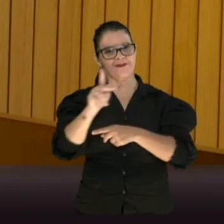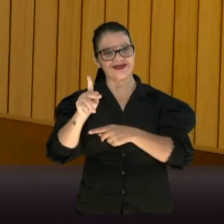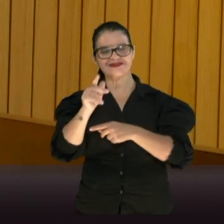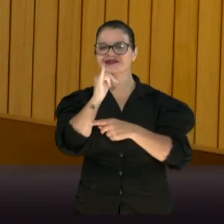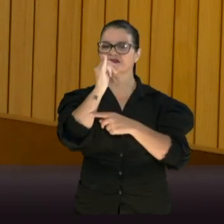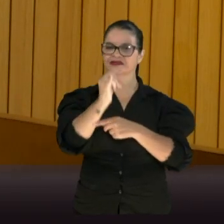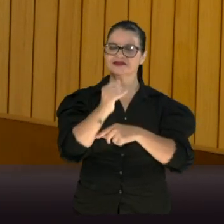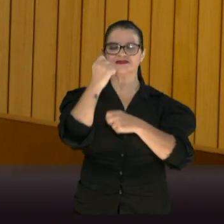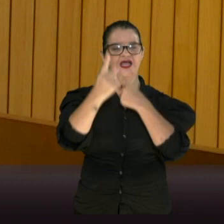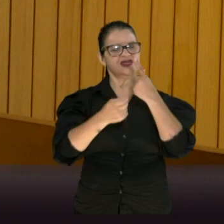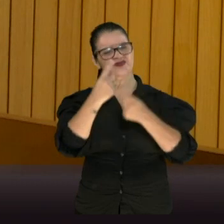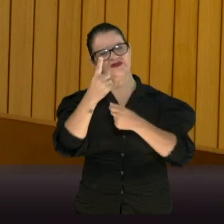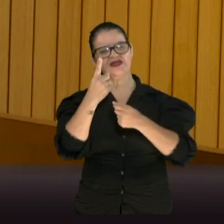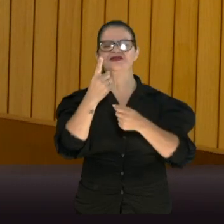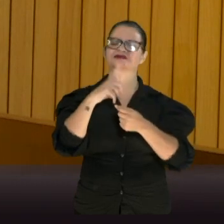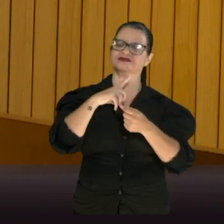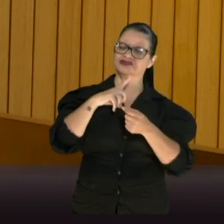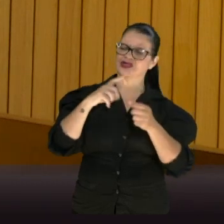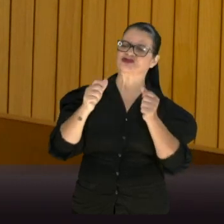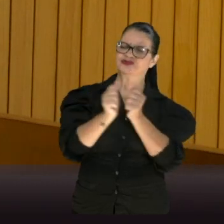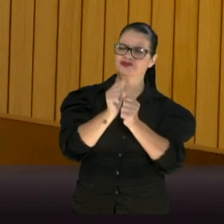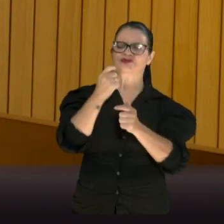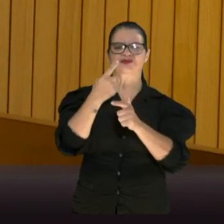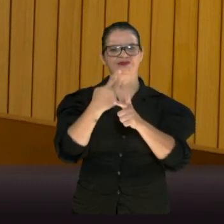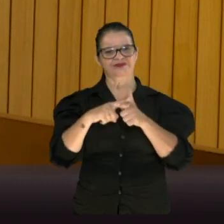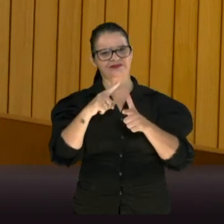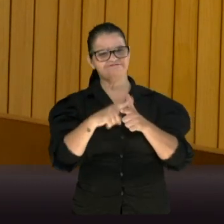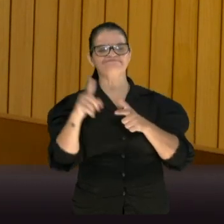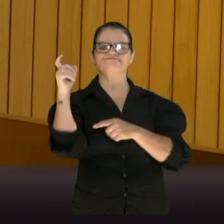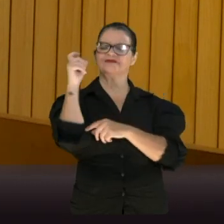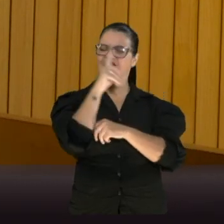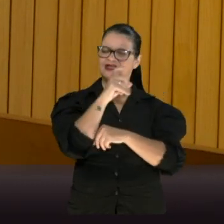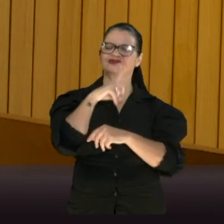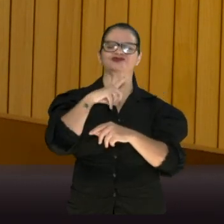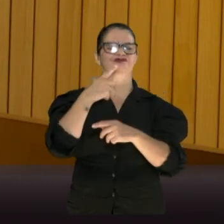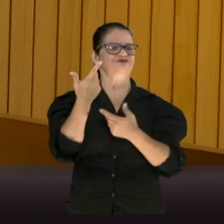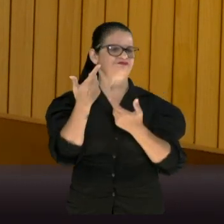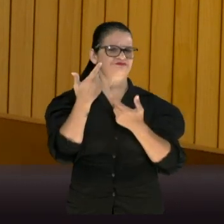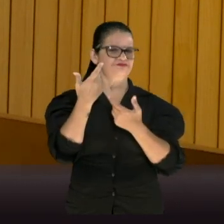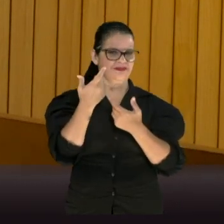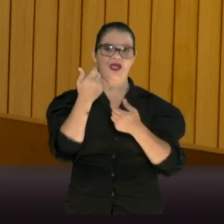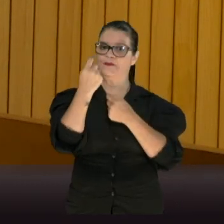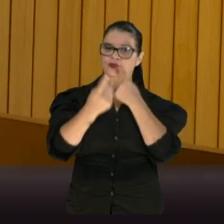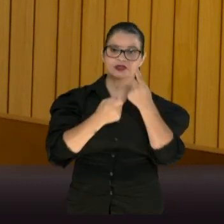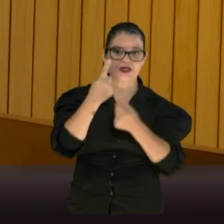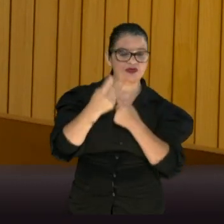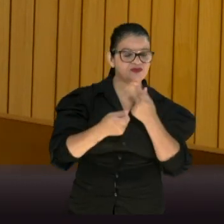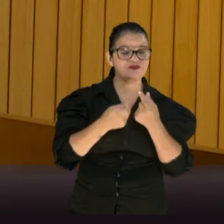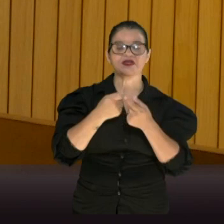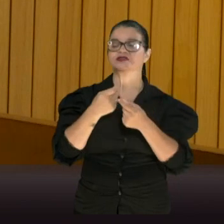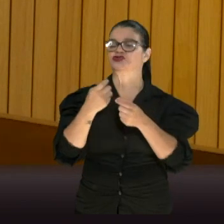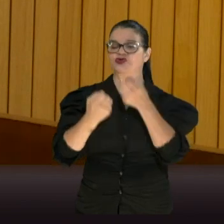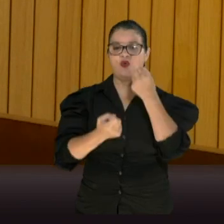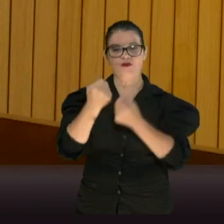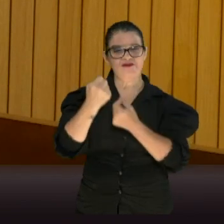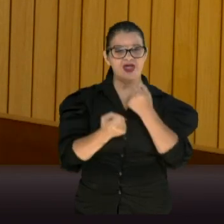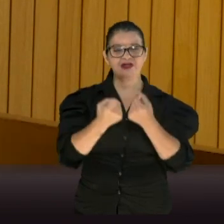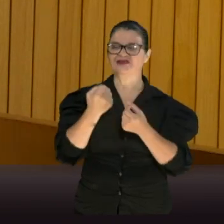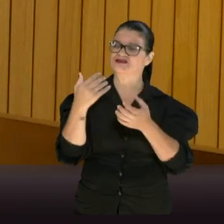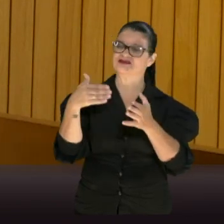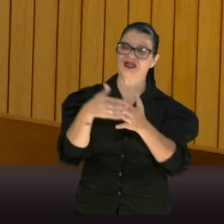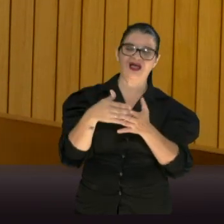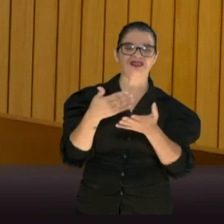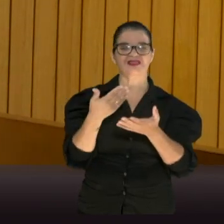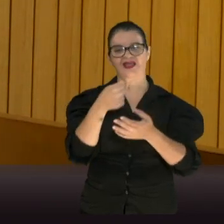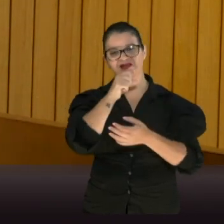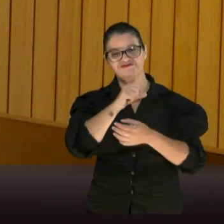vezes, em meio a dificuldades, a celeumas, né, muitas das vezes com viaturas até